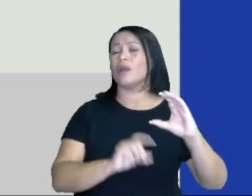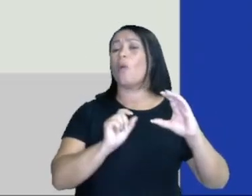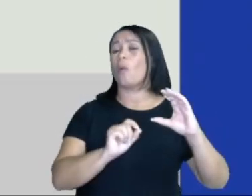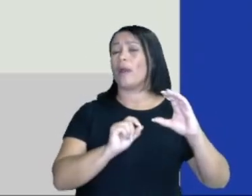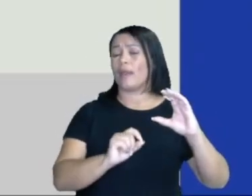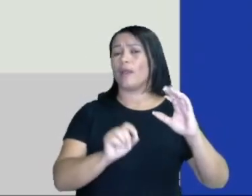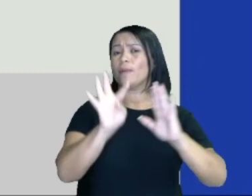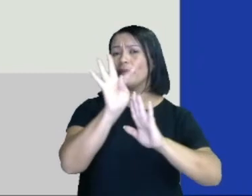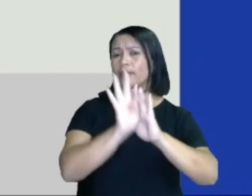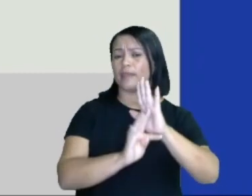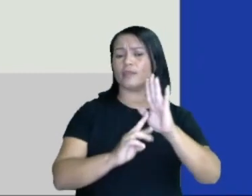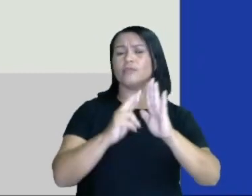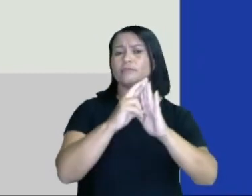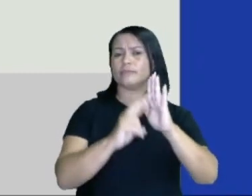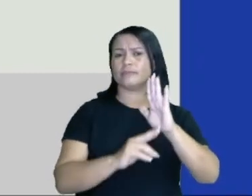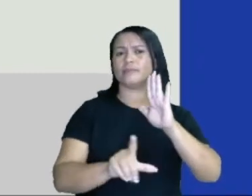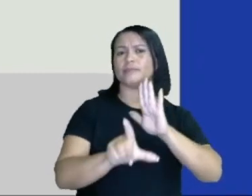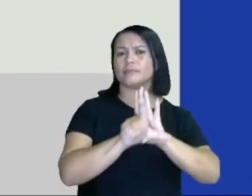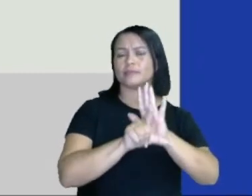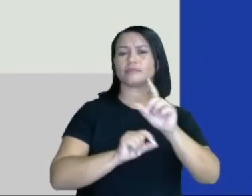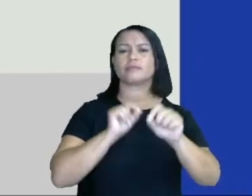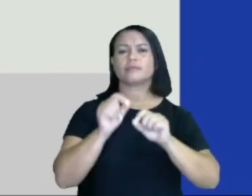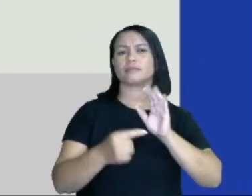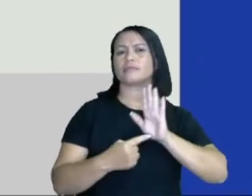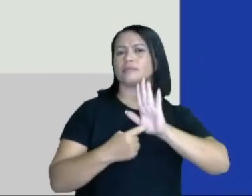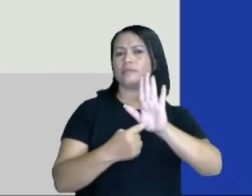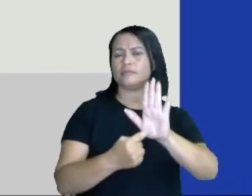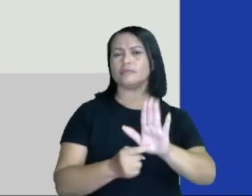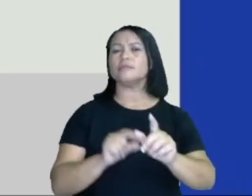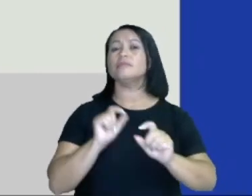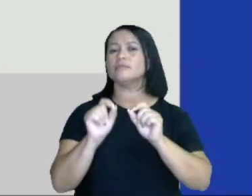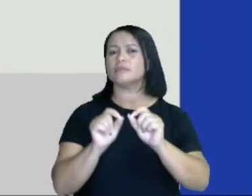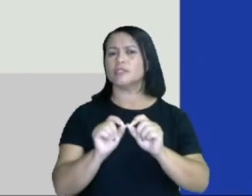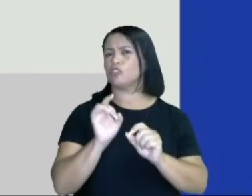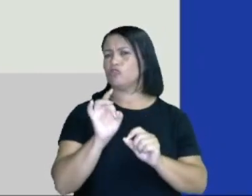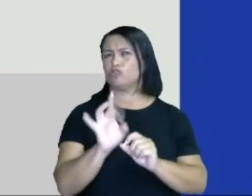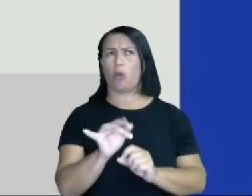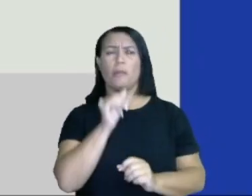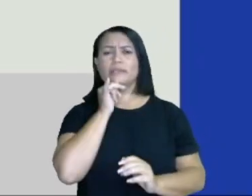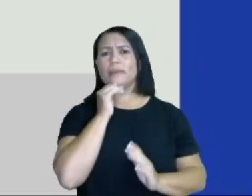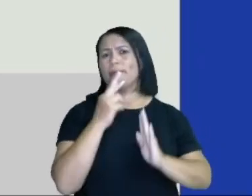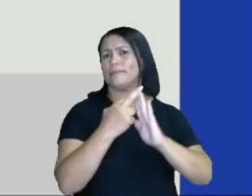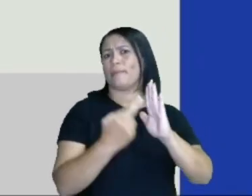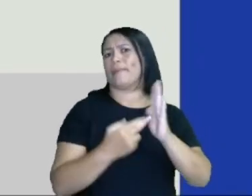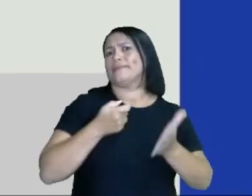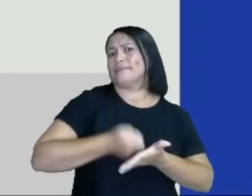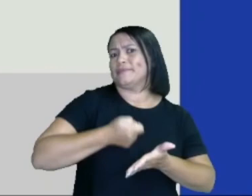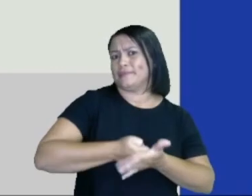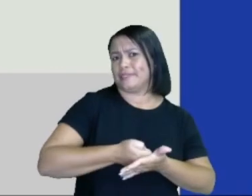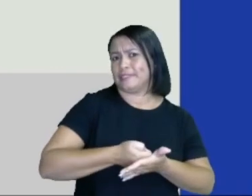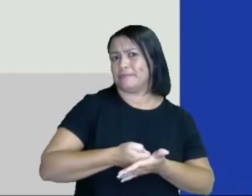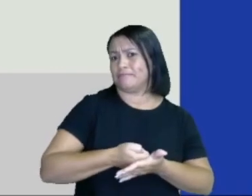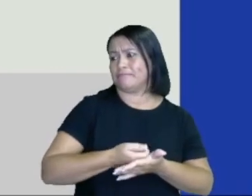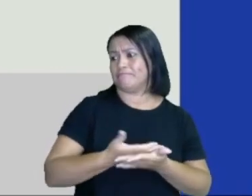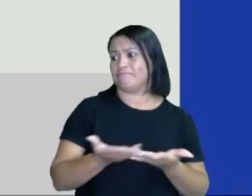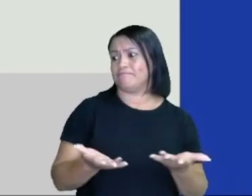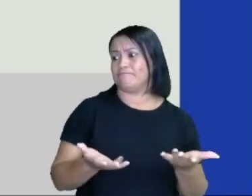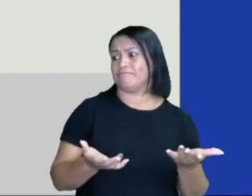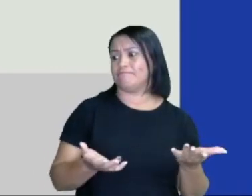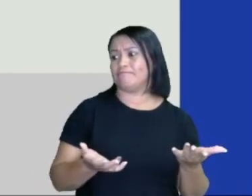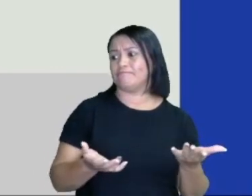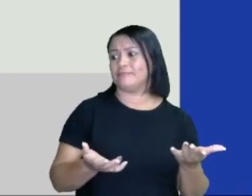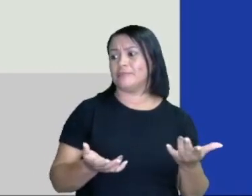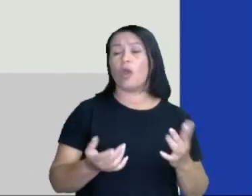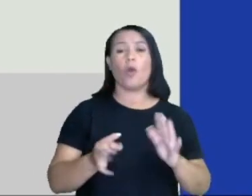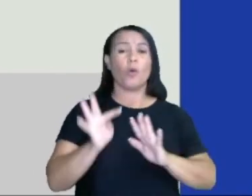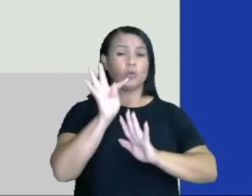Os textos normativos e legais estabelecem apenas normas e deveres. E aí? Os